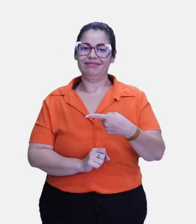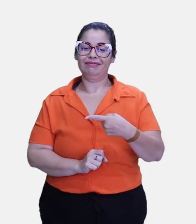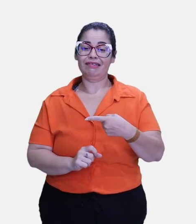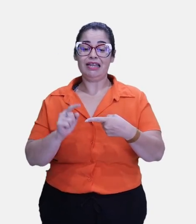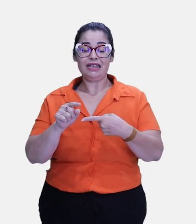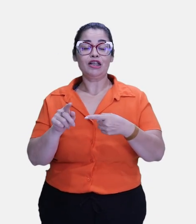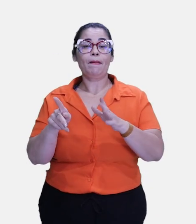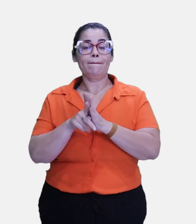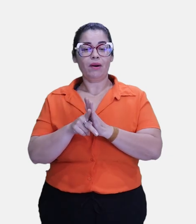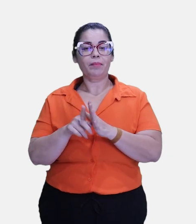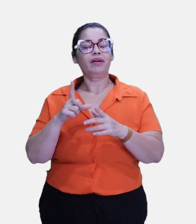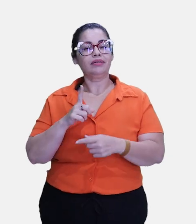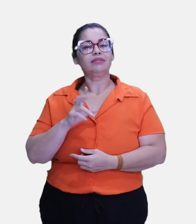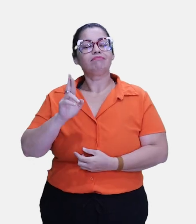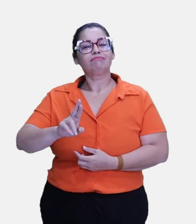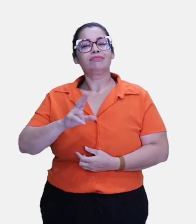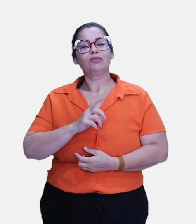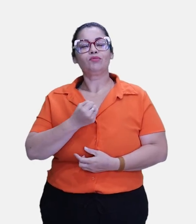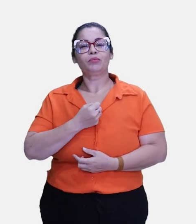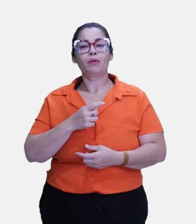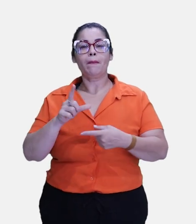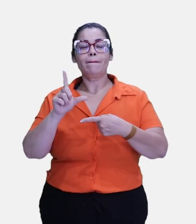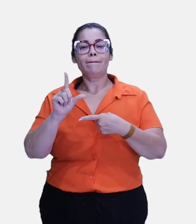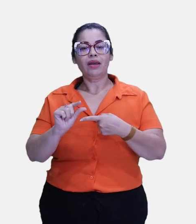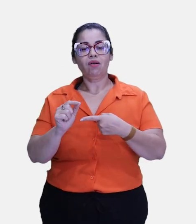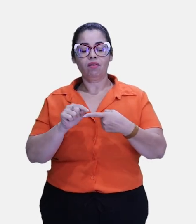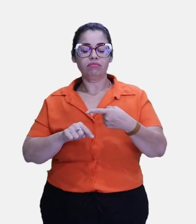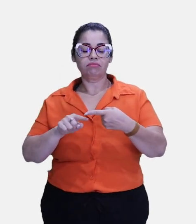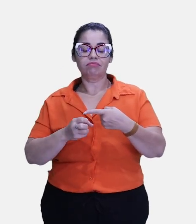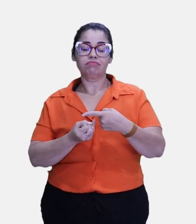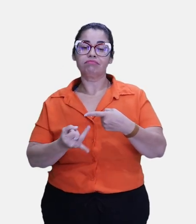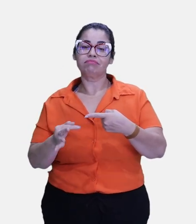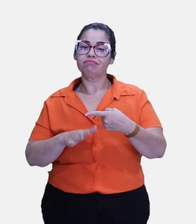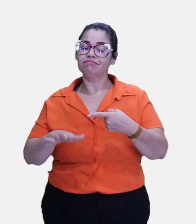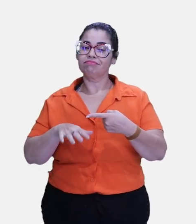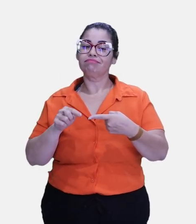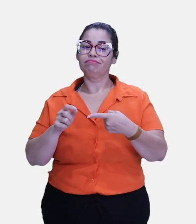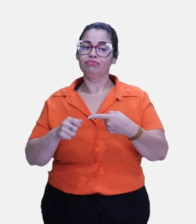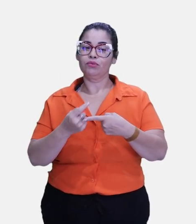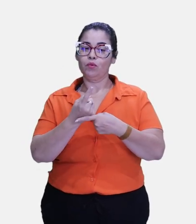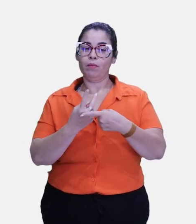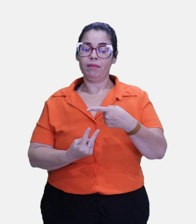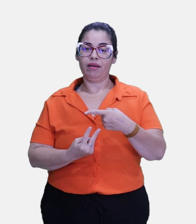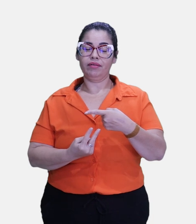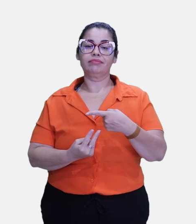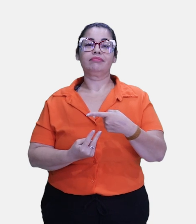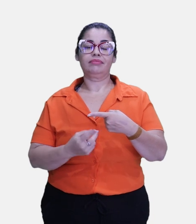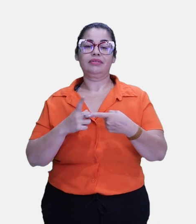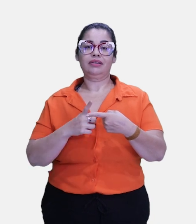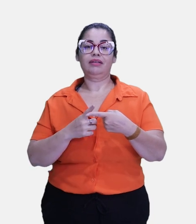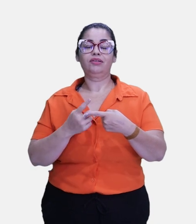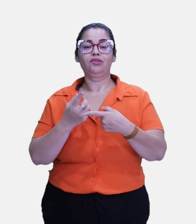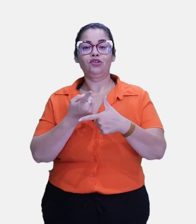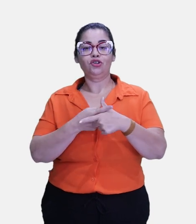As frações próprias, elas representam quantidades menores do que o objeto inteiro. Então, aqui em 1/2,